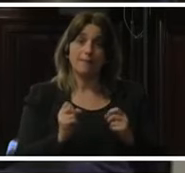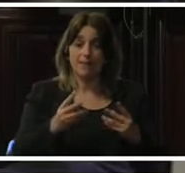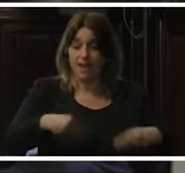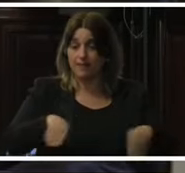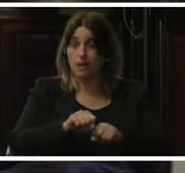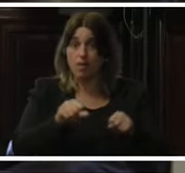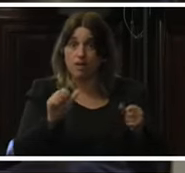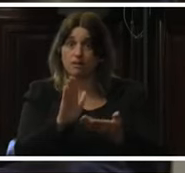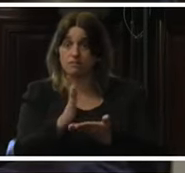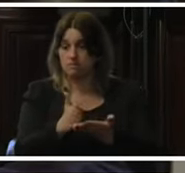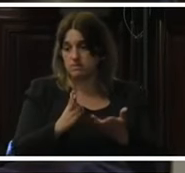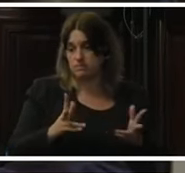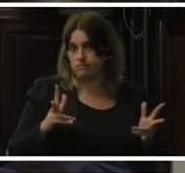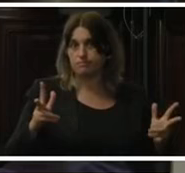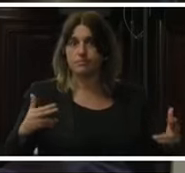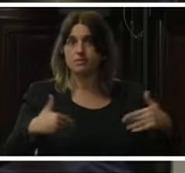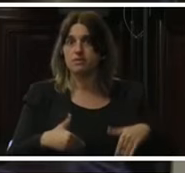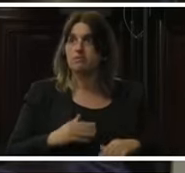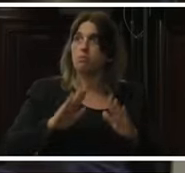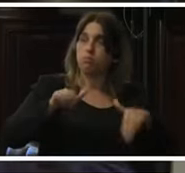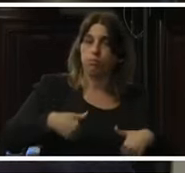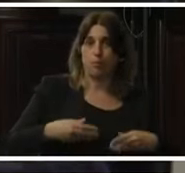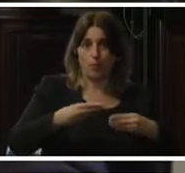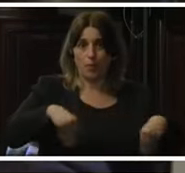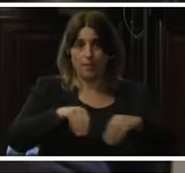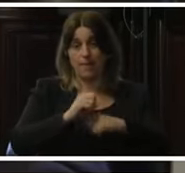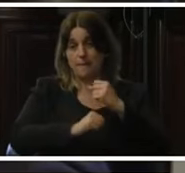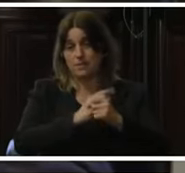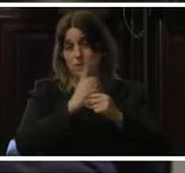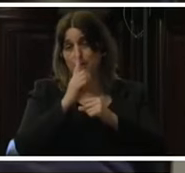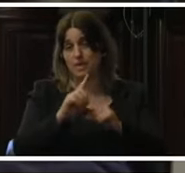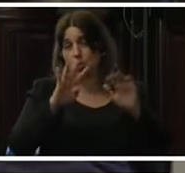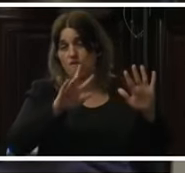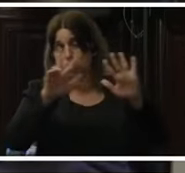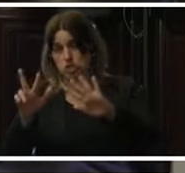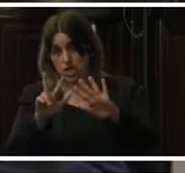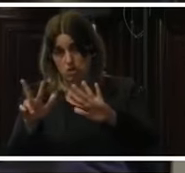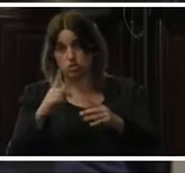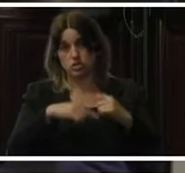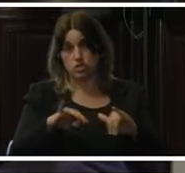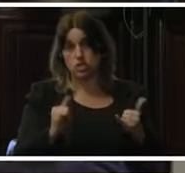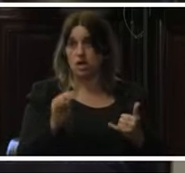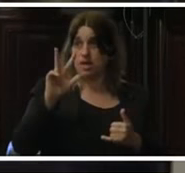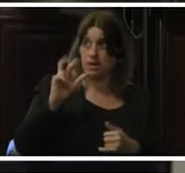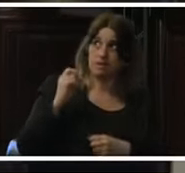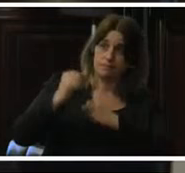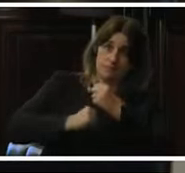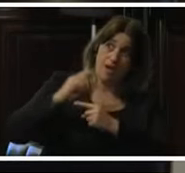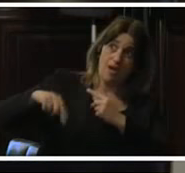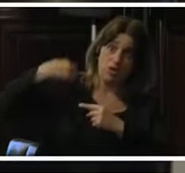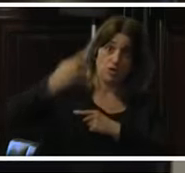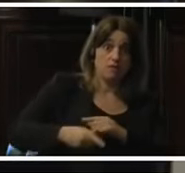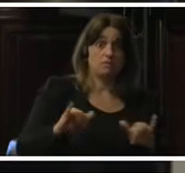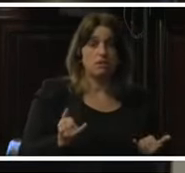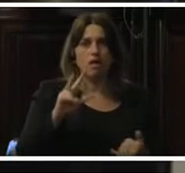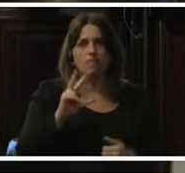a cumprir 30 anos o ano que vem e ainda têm povos indígenas e quilombolas